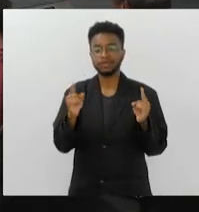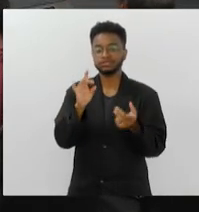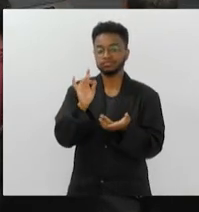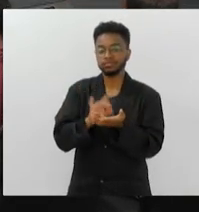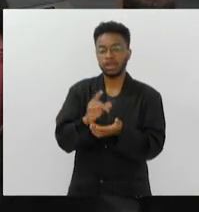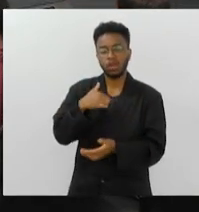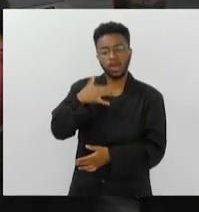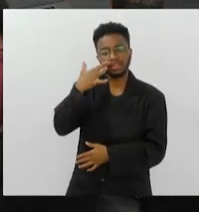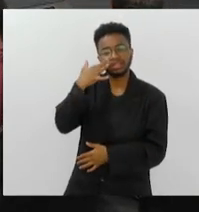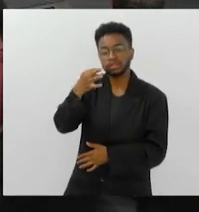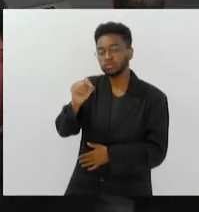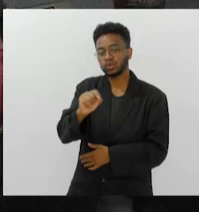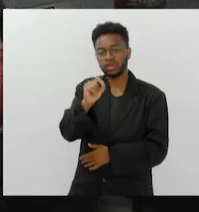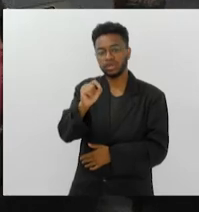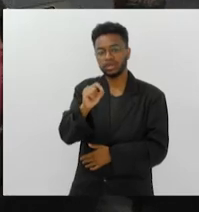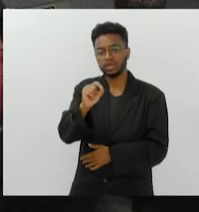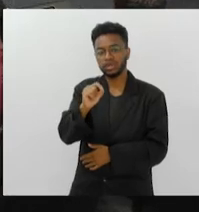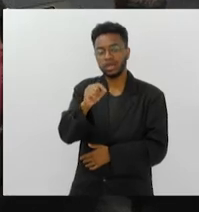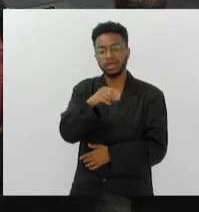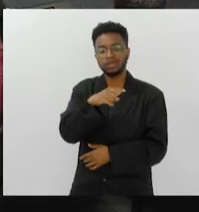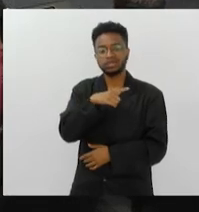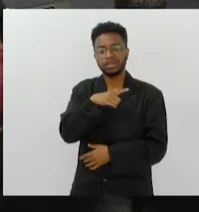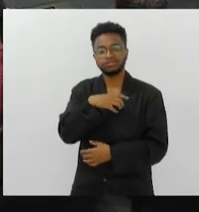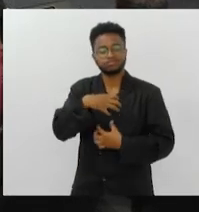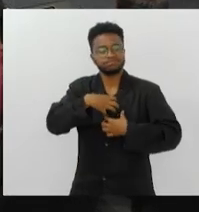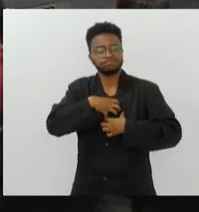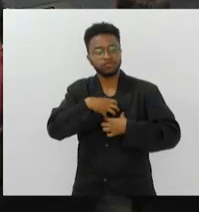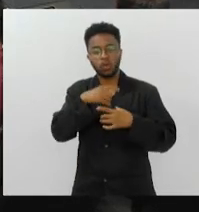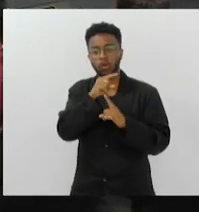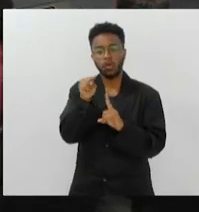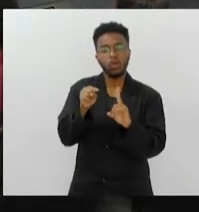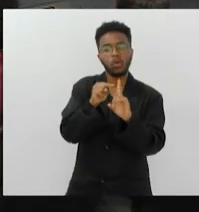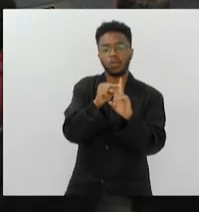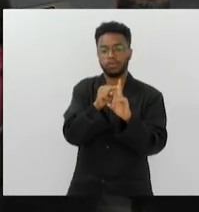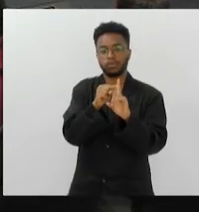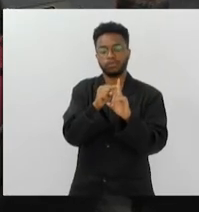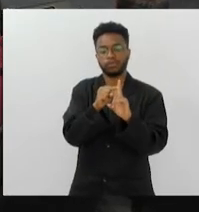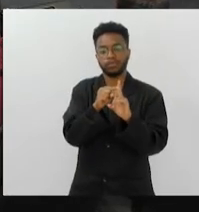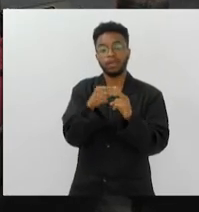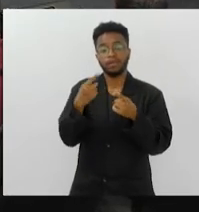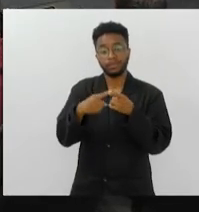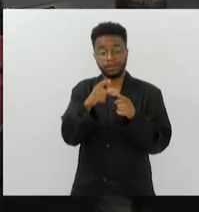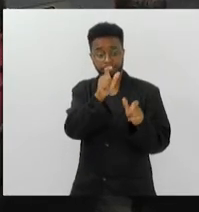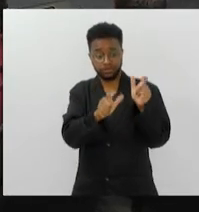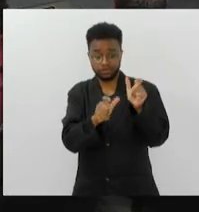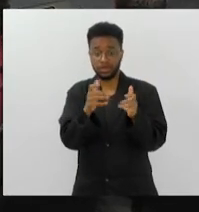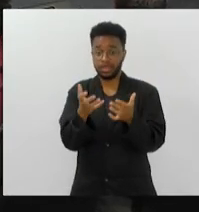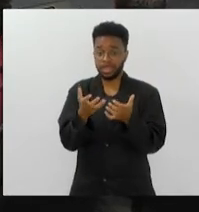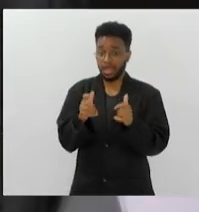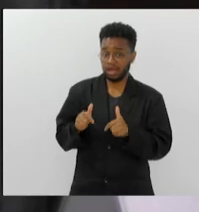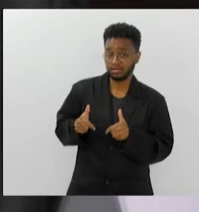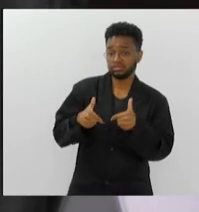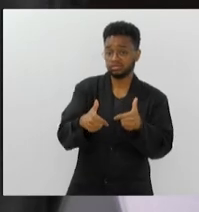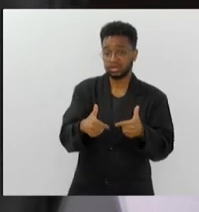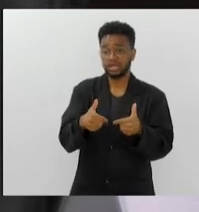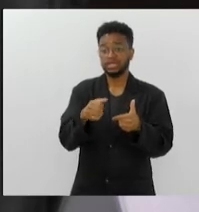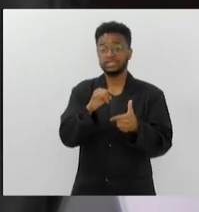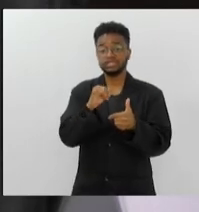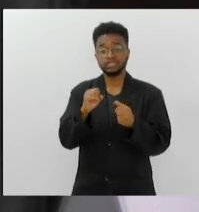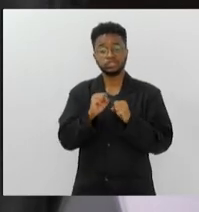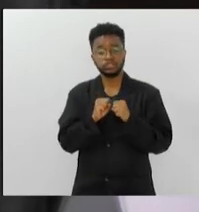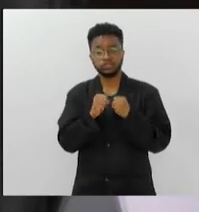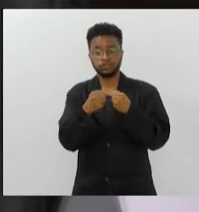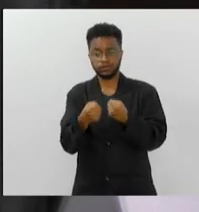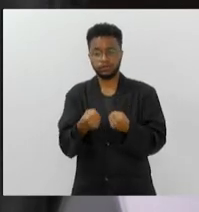me chamou a atenção é o senso de propósito. As pessoas encontram um sentido de realização e propósito ao se dedicarem